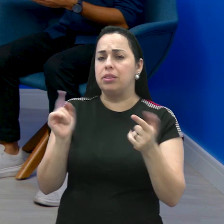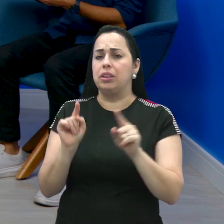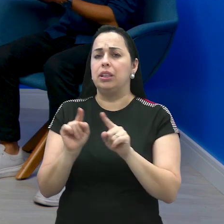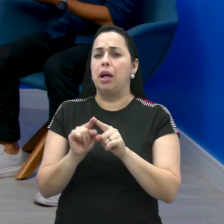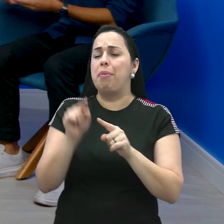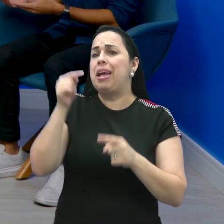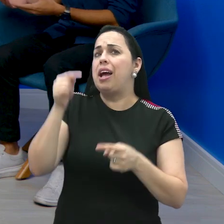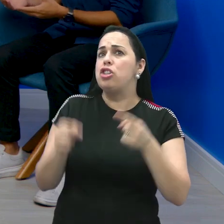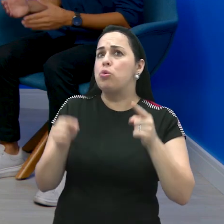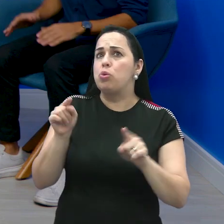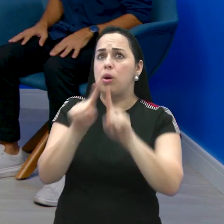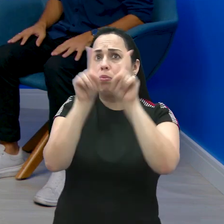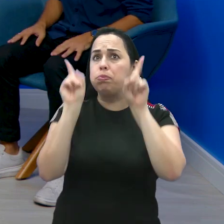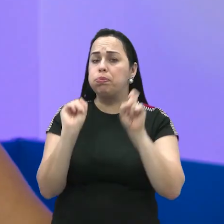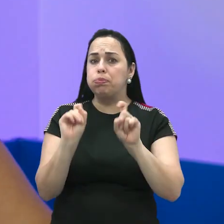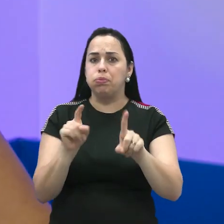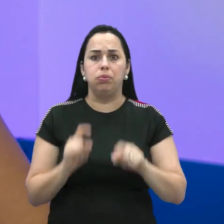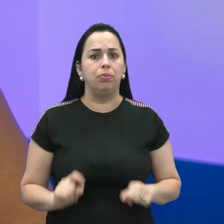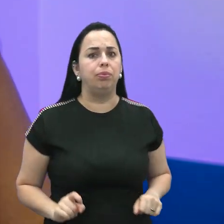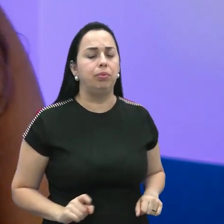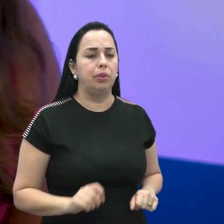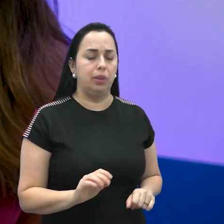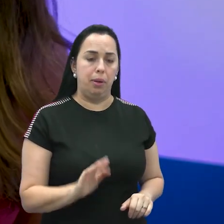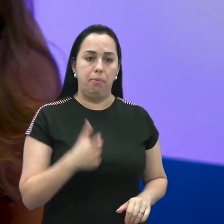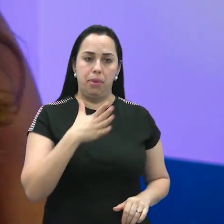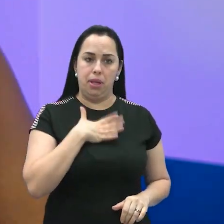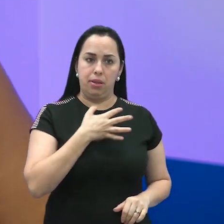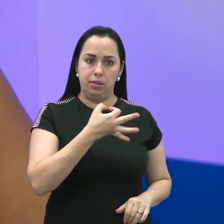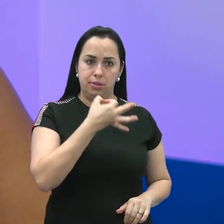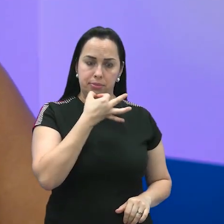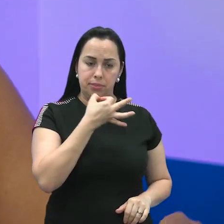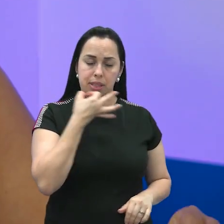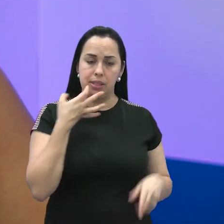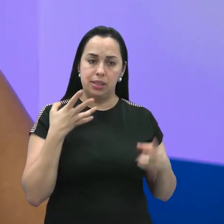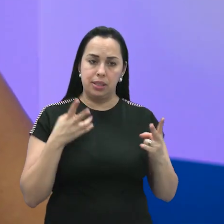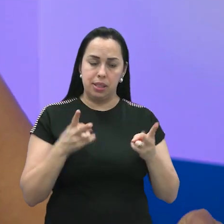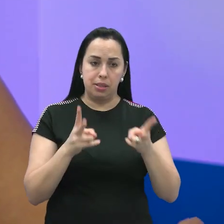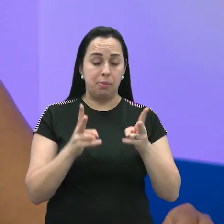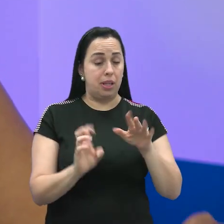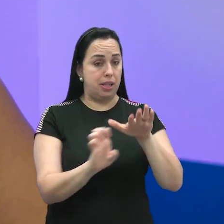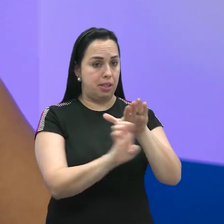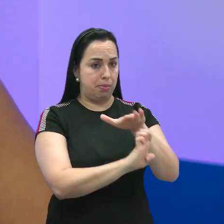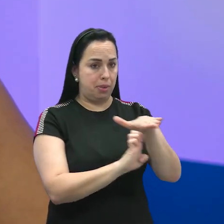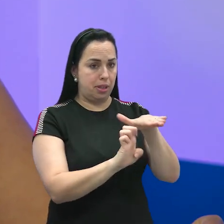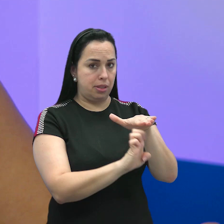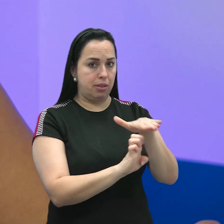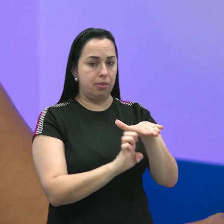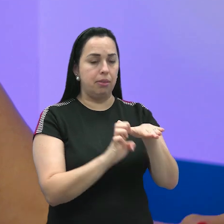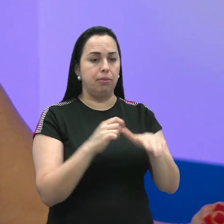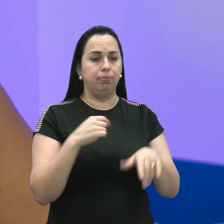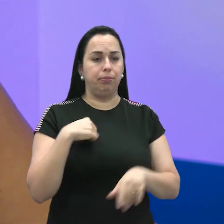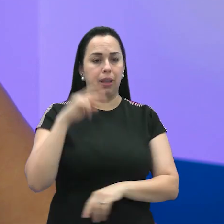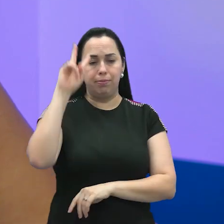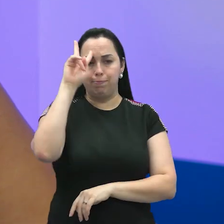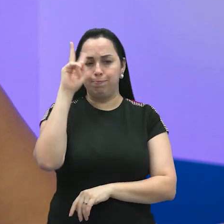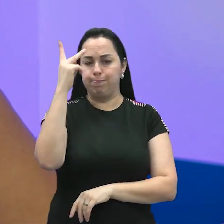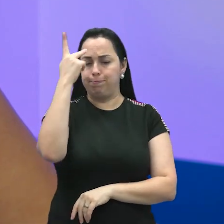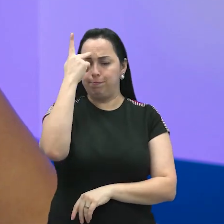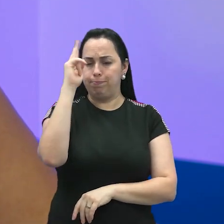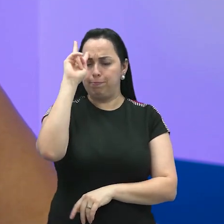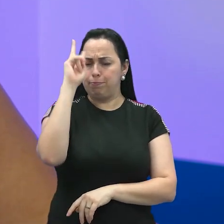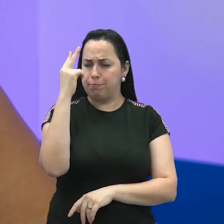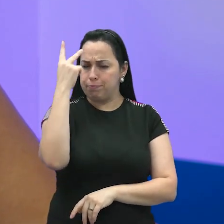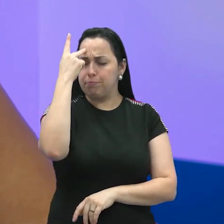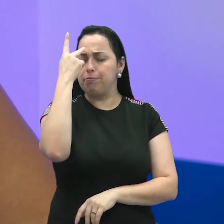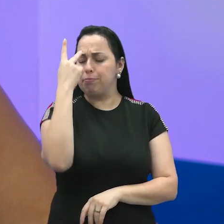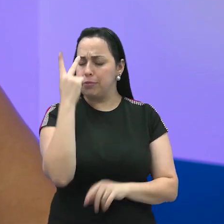tamanho dessa discussão, Ana? Eu acredito que cada vez mais as empresas têm repensado seus modelos